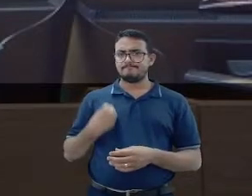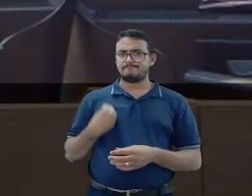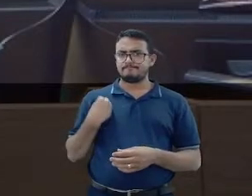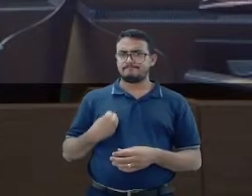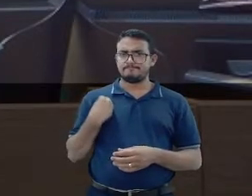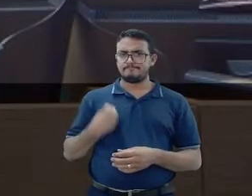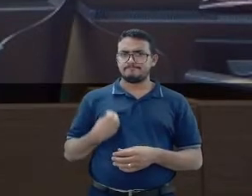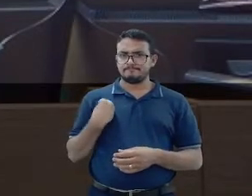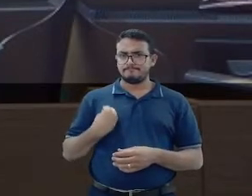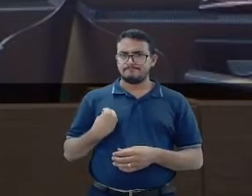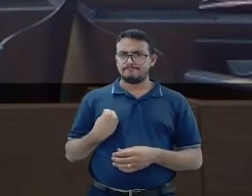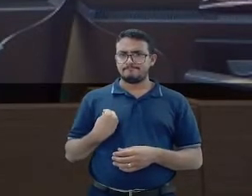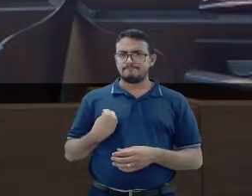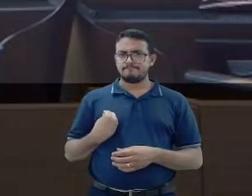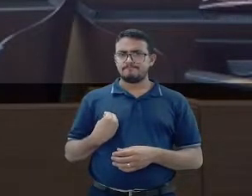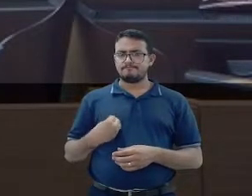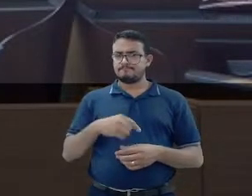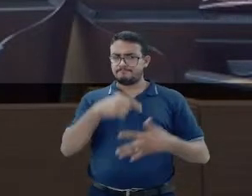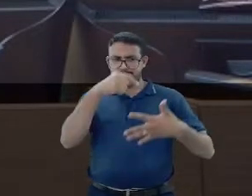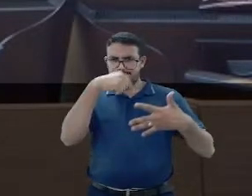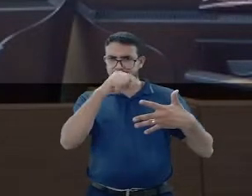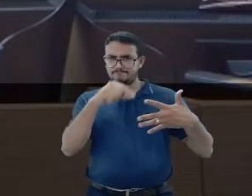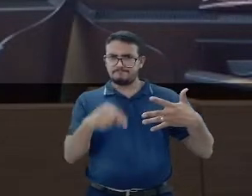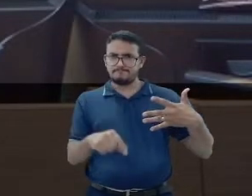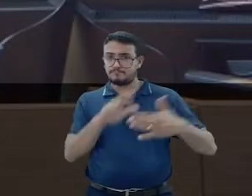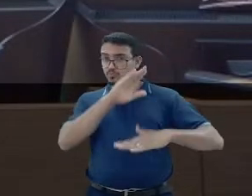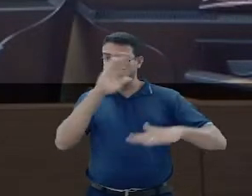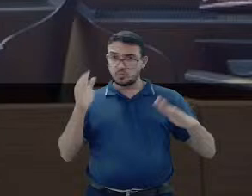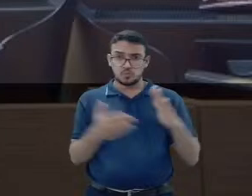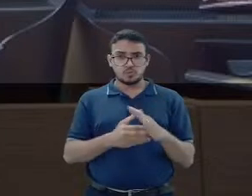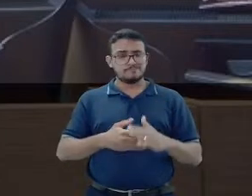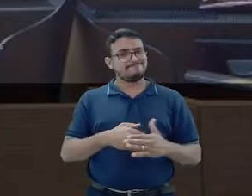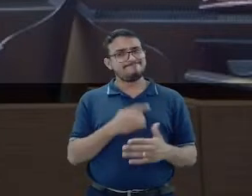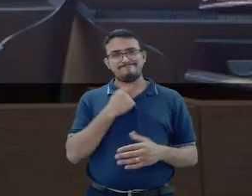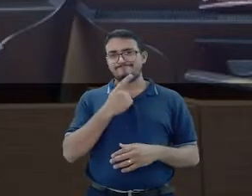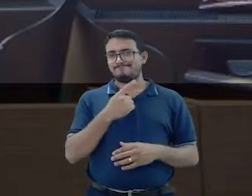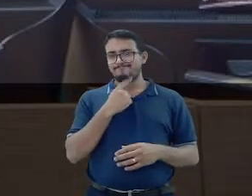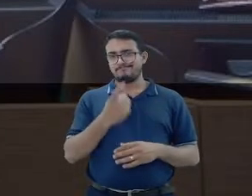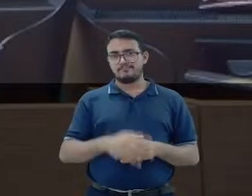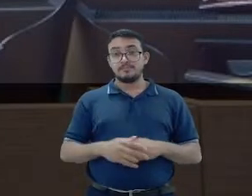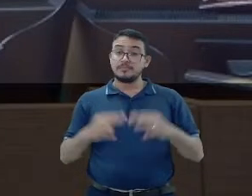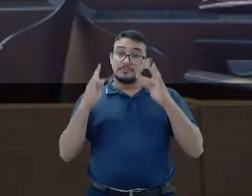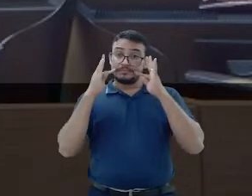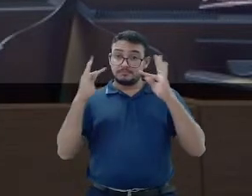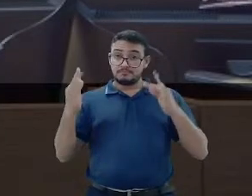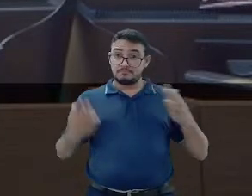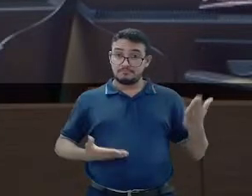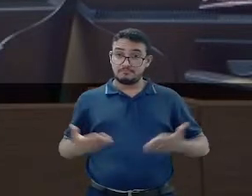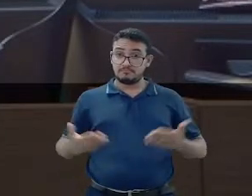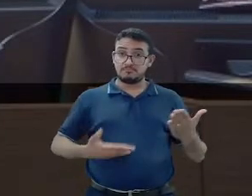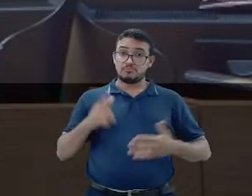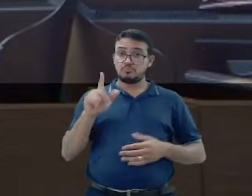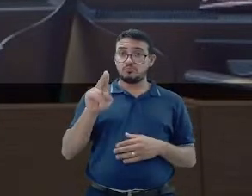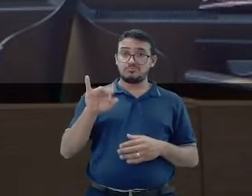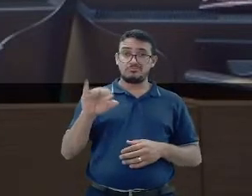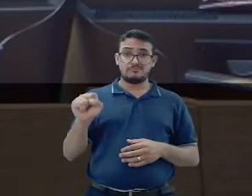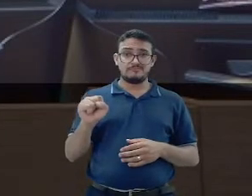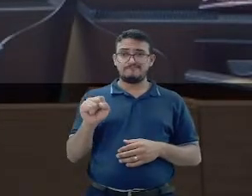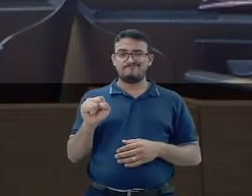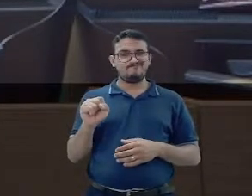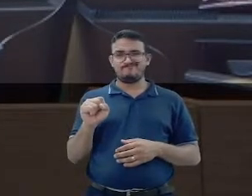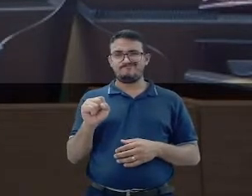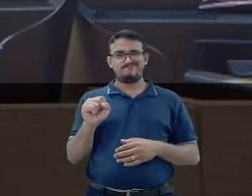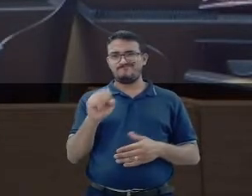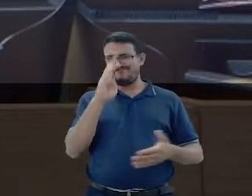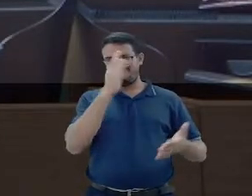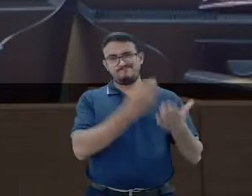e concomitante de tais requisitos. Com efeito, a testemunha obreira Luiz Carlos não convenceu da veracidade